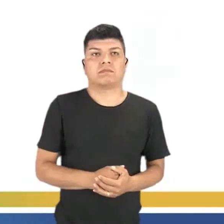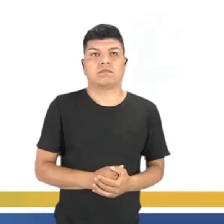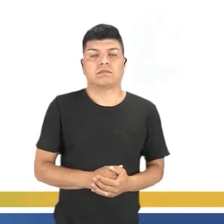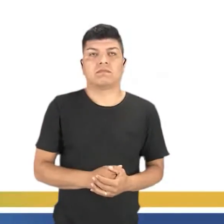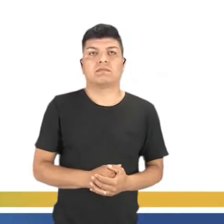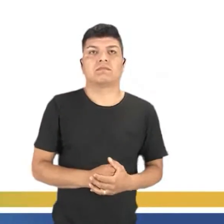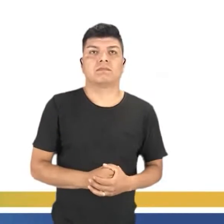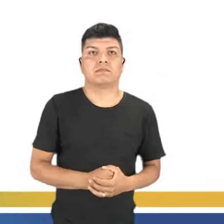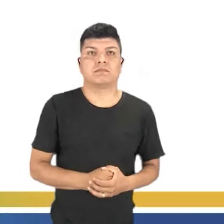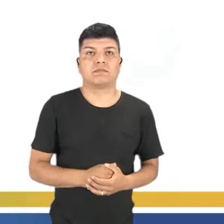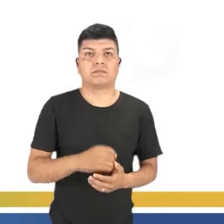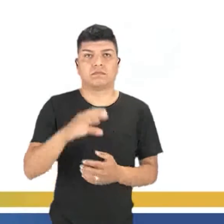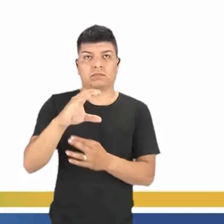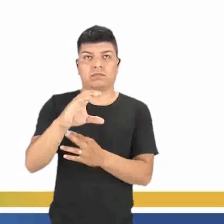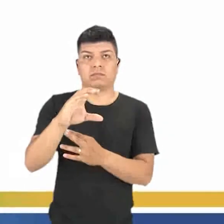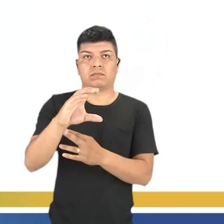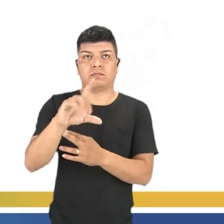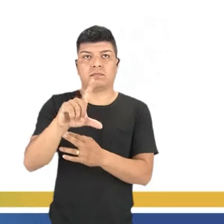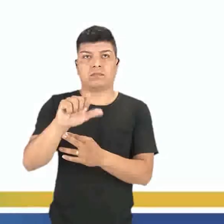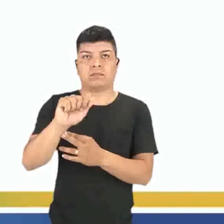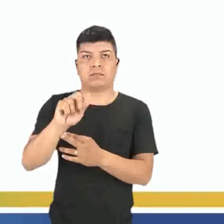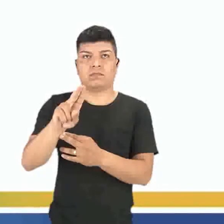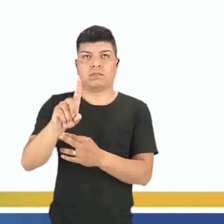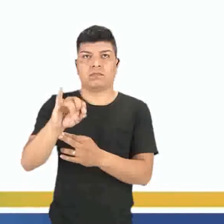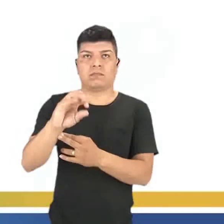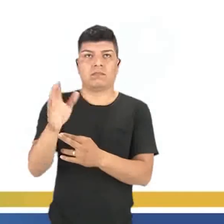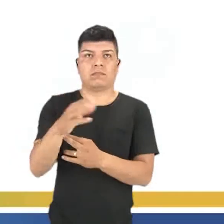entre outros. Cláudio Manuel da Costa,